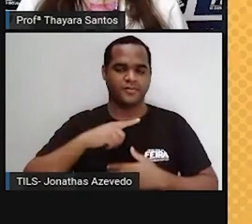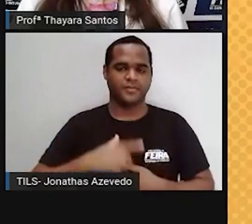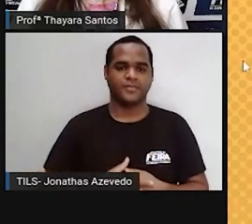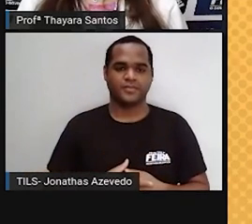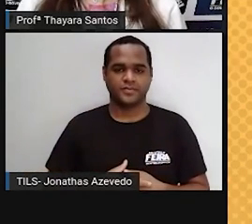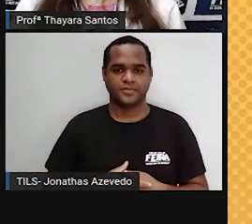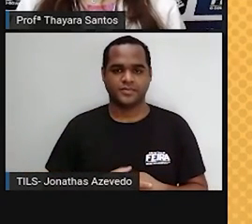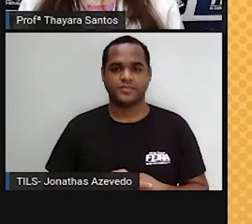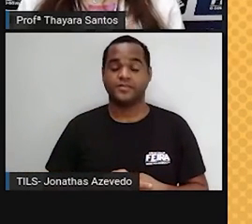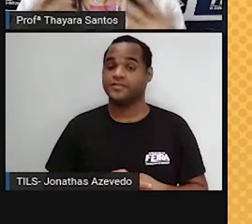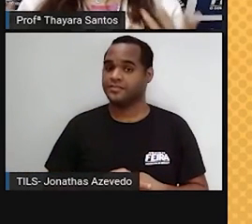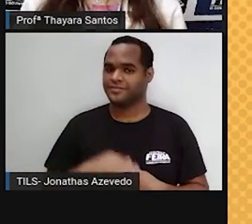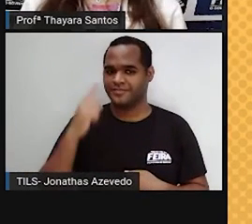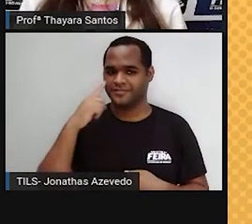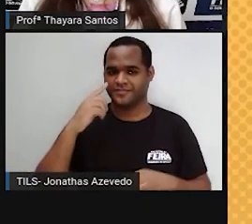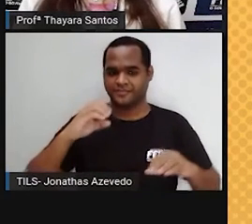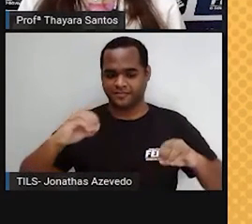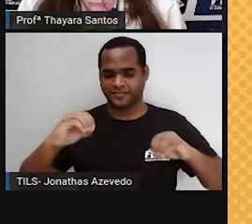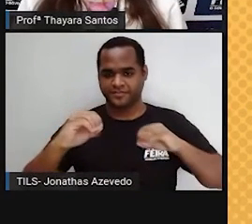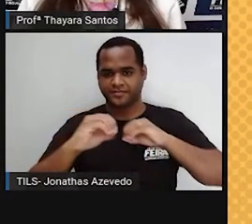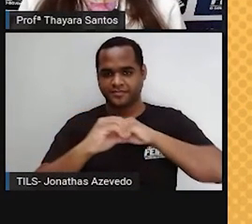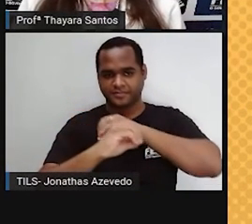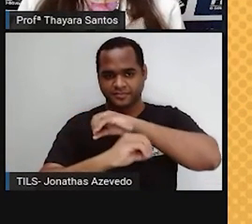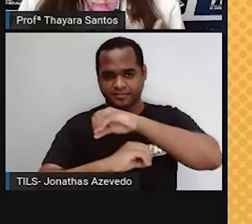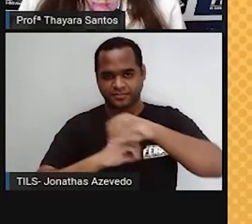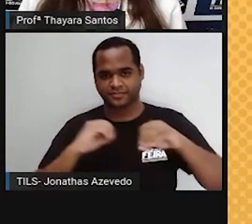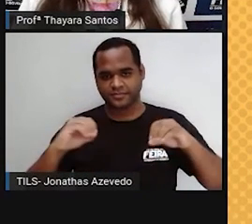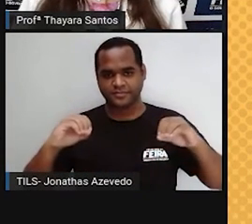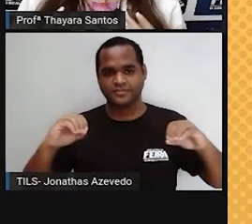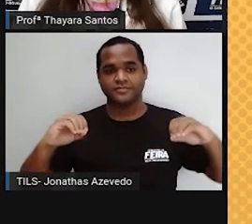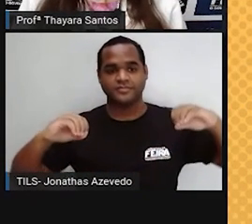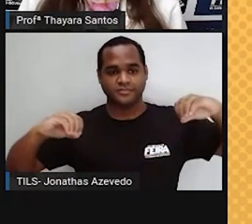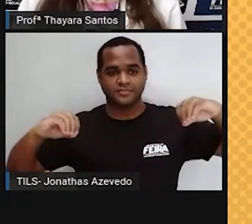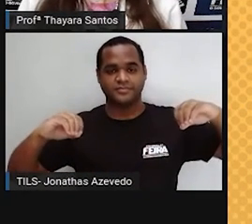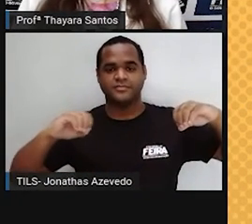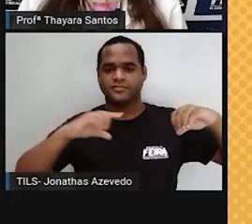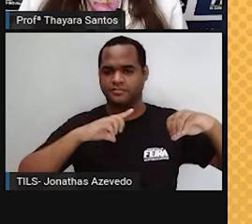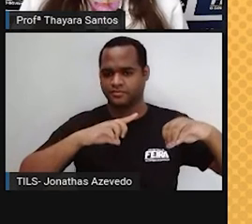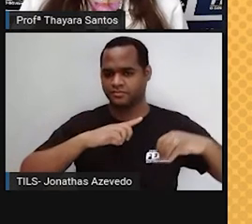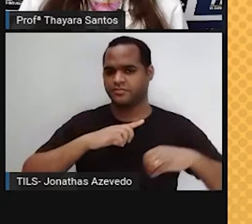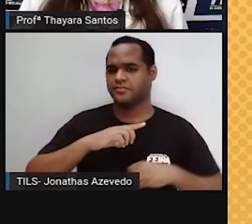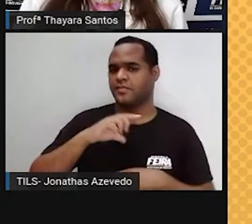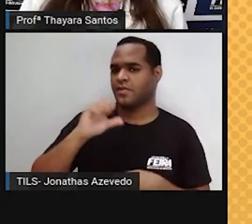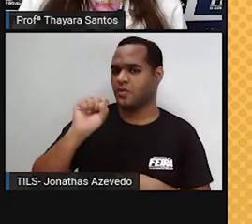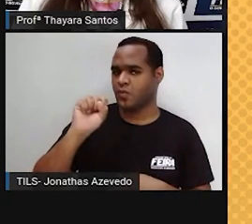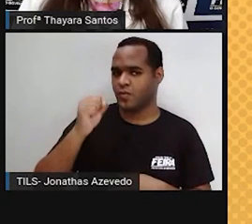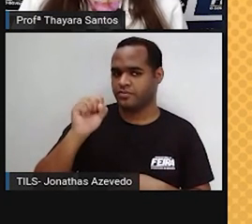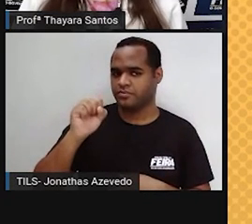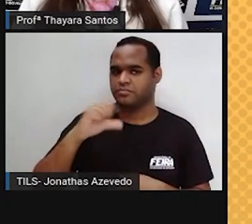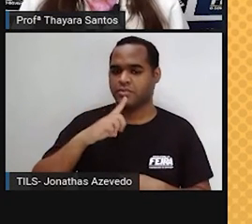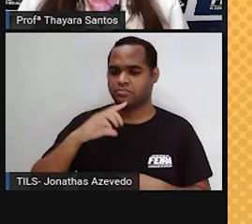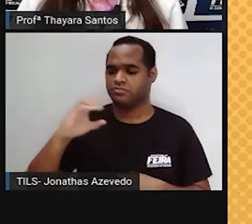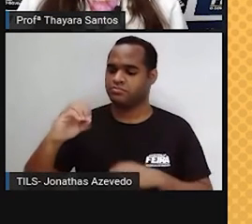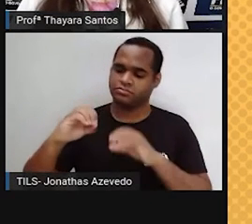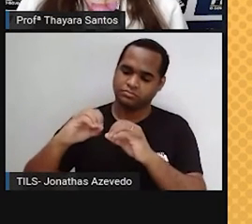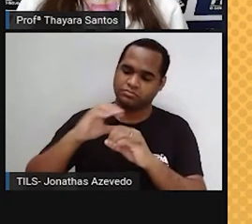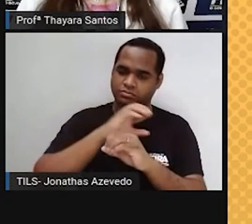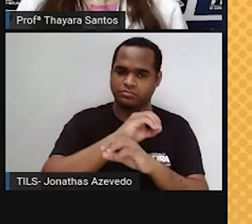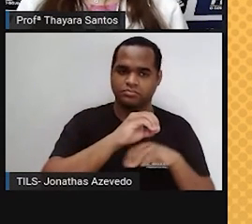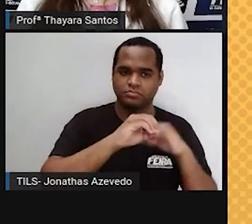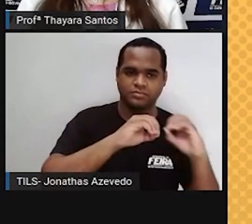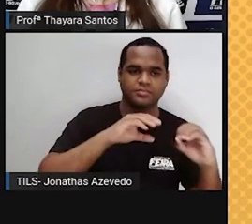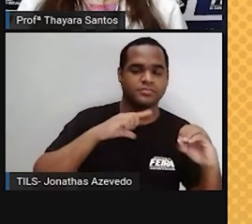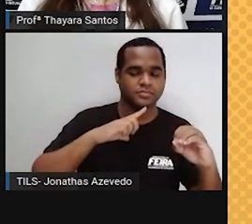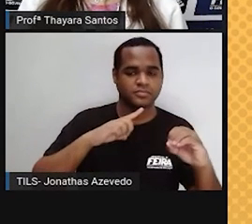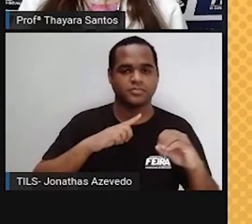Então, os planetas. Quais são esses planetas? No nosso sistema solar, a gente tem 8 planetas, né? Que são esses que estão